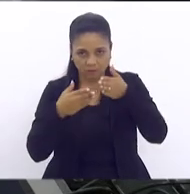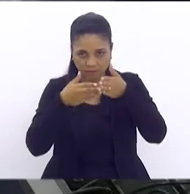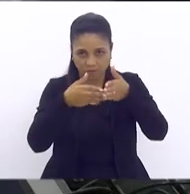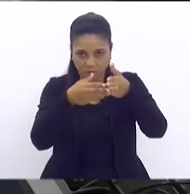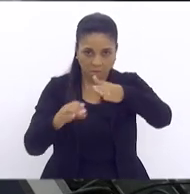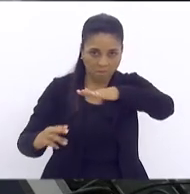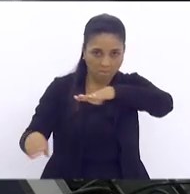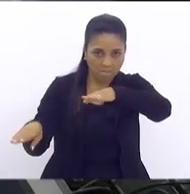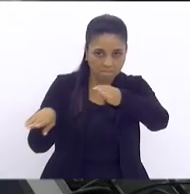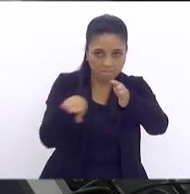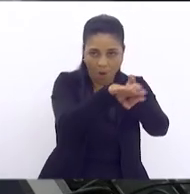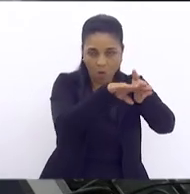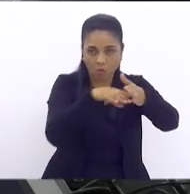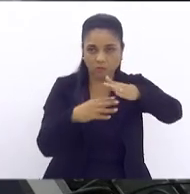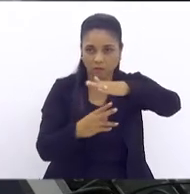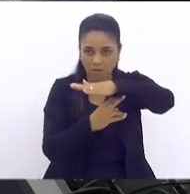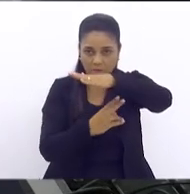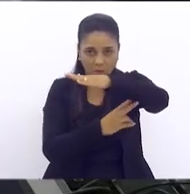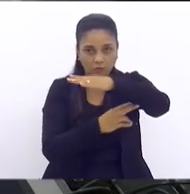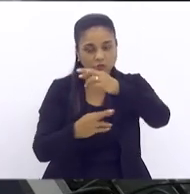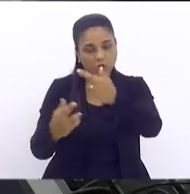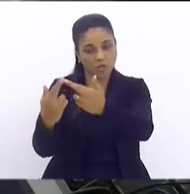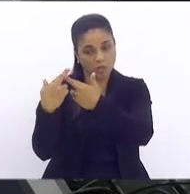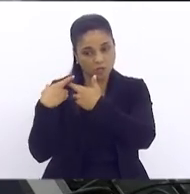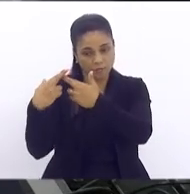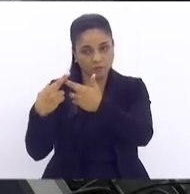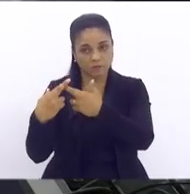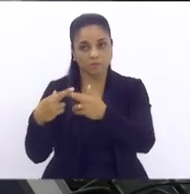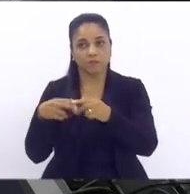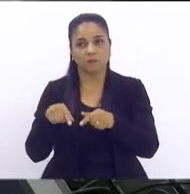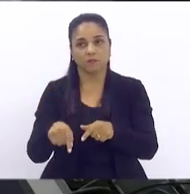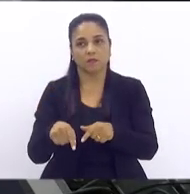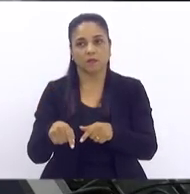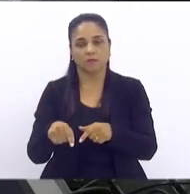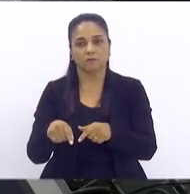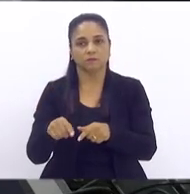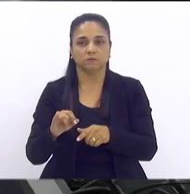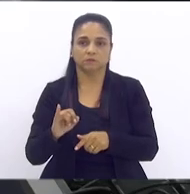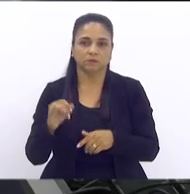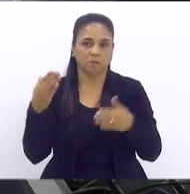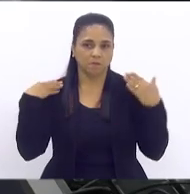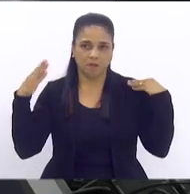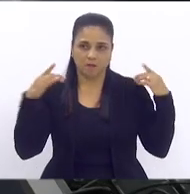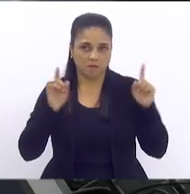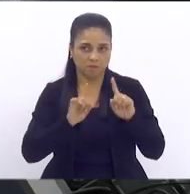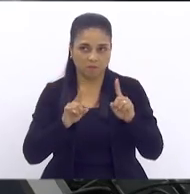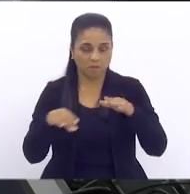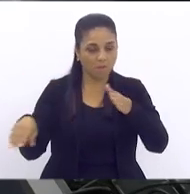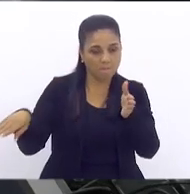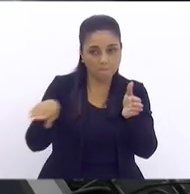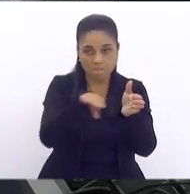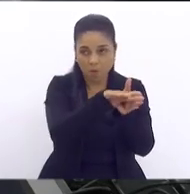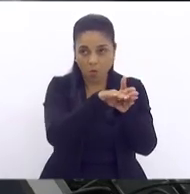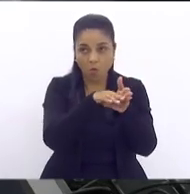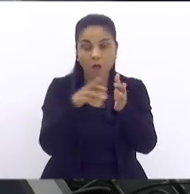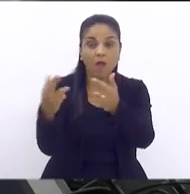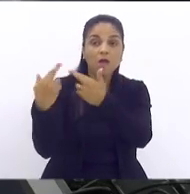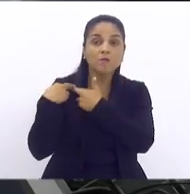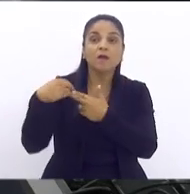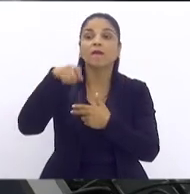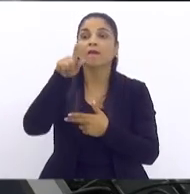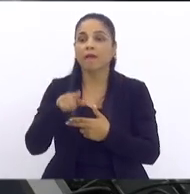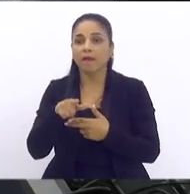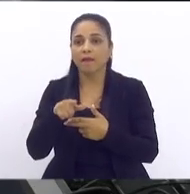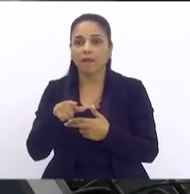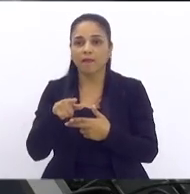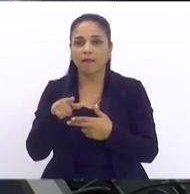Os encalhados, sim. Os encalhados, isso, responsabilidade... Esse navio que colidiu com a ponte, a responsabilidade não tem